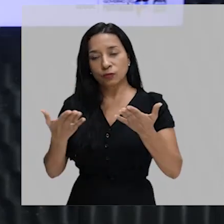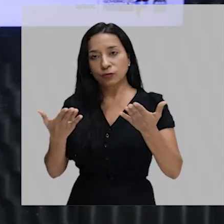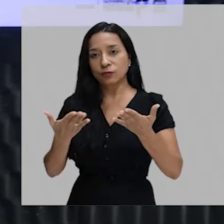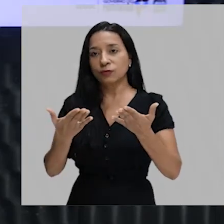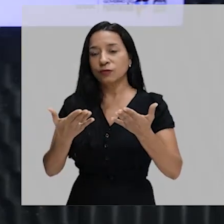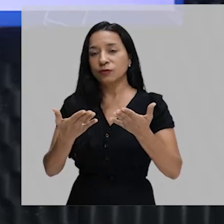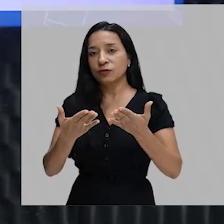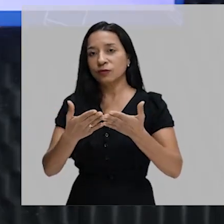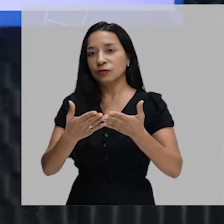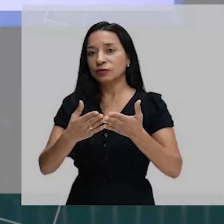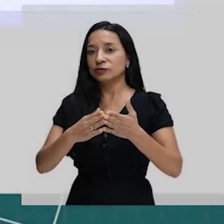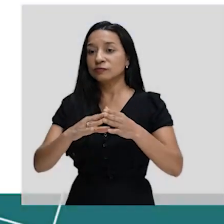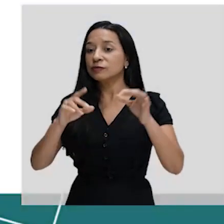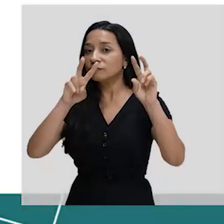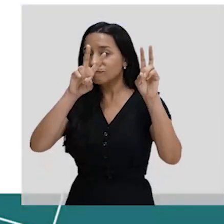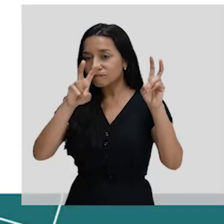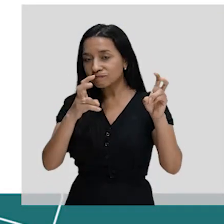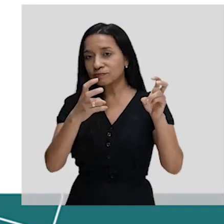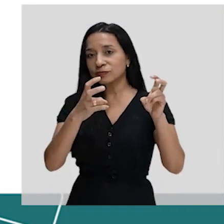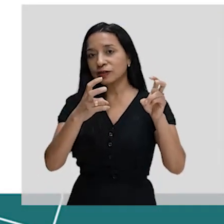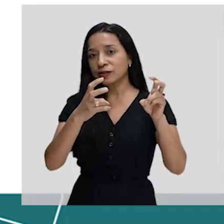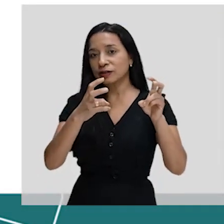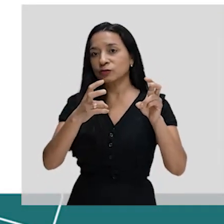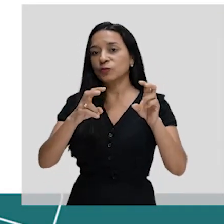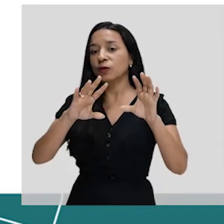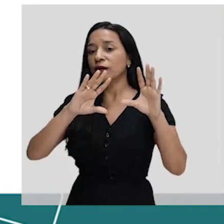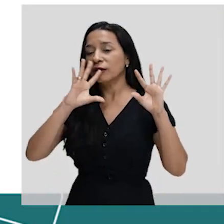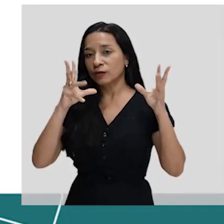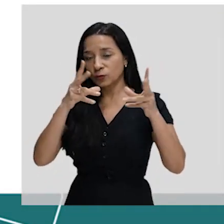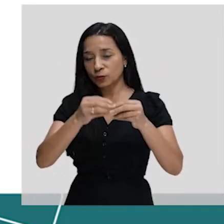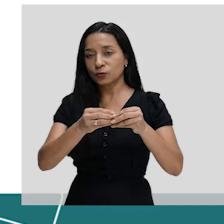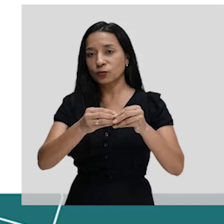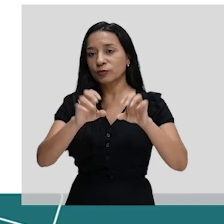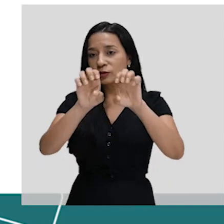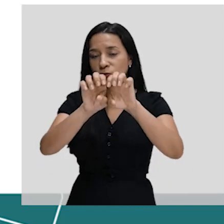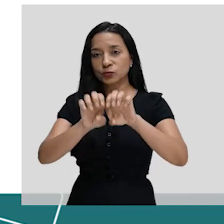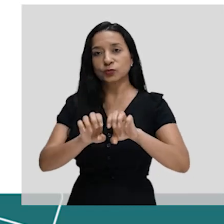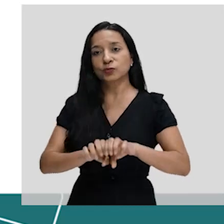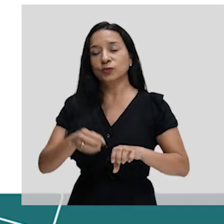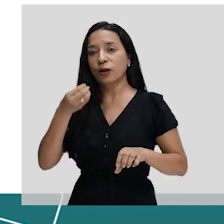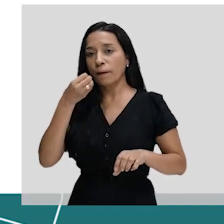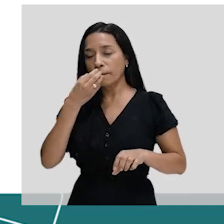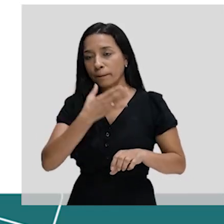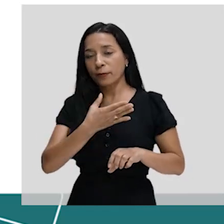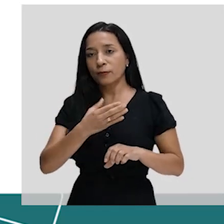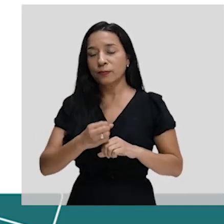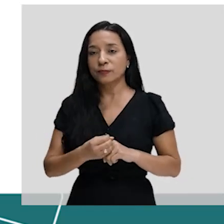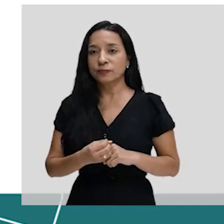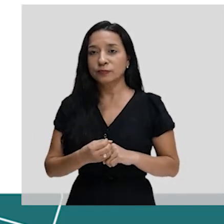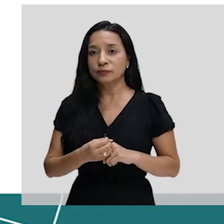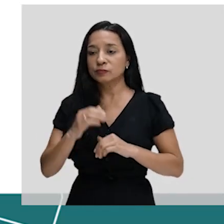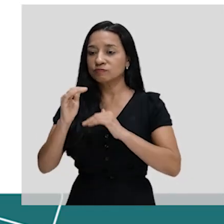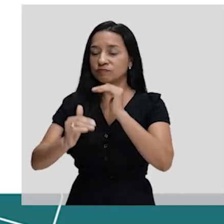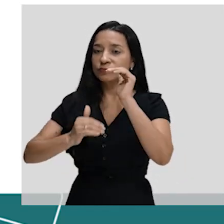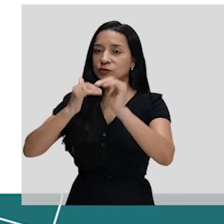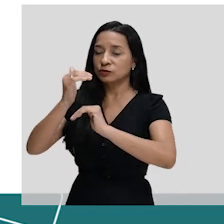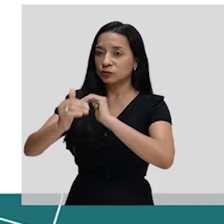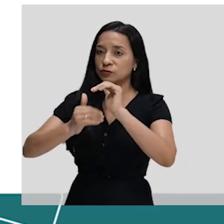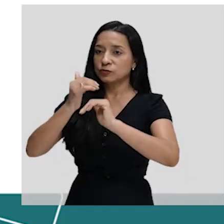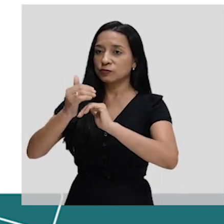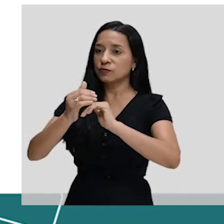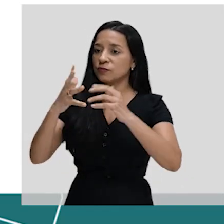de resumo, a estrutura do resumo. Muito bom para desenvolvermos aí